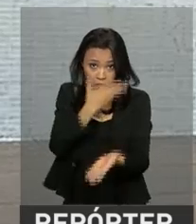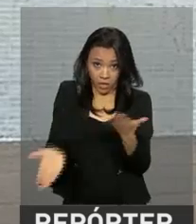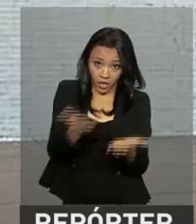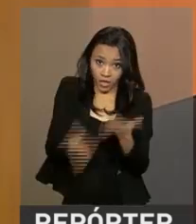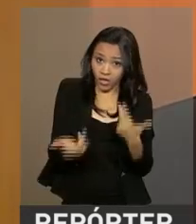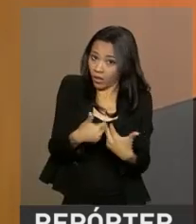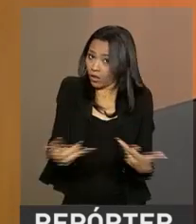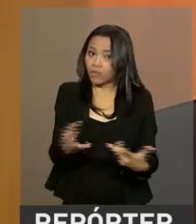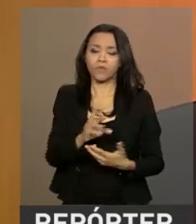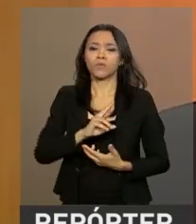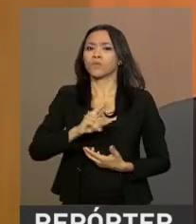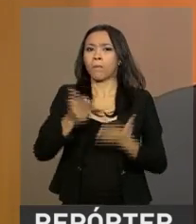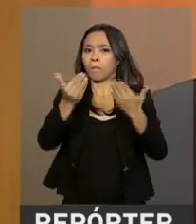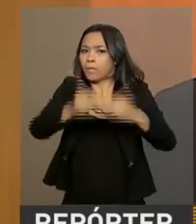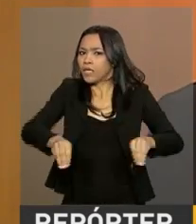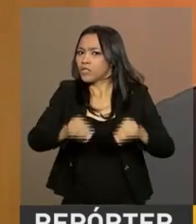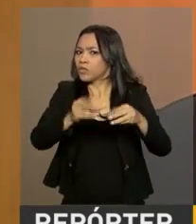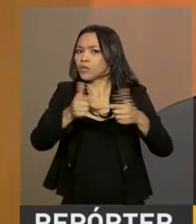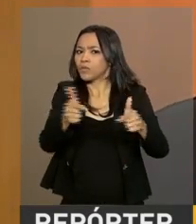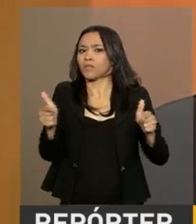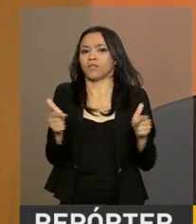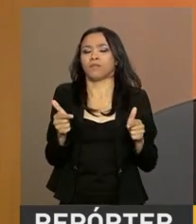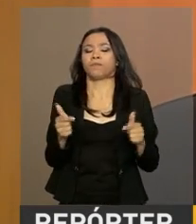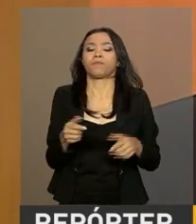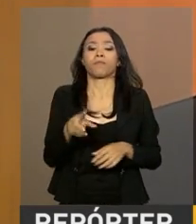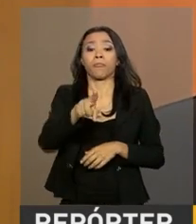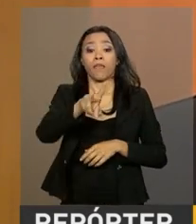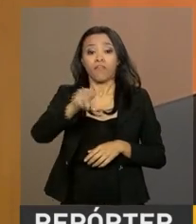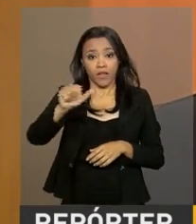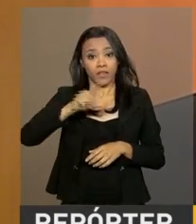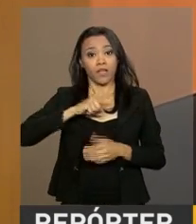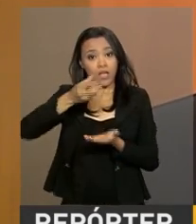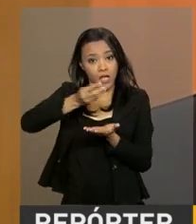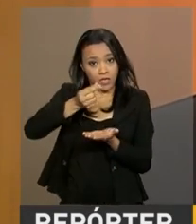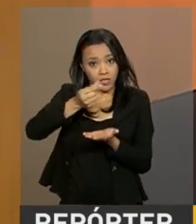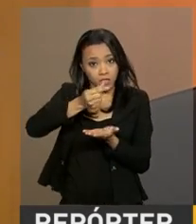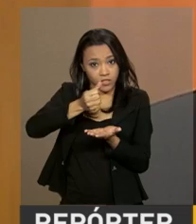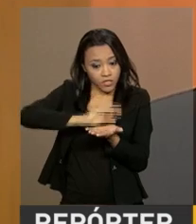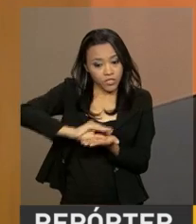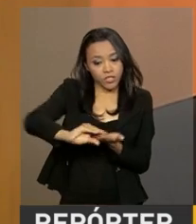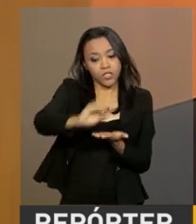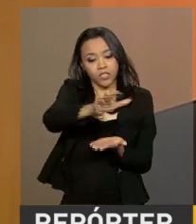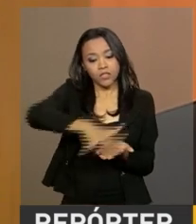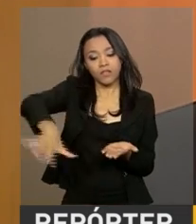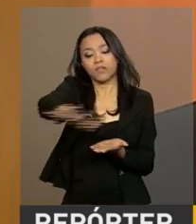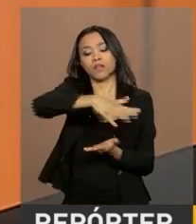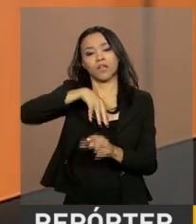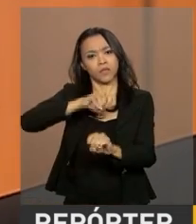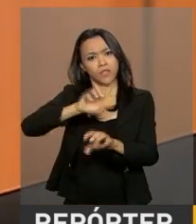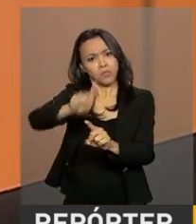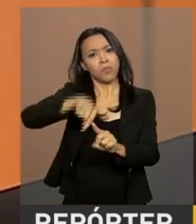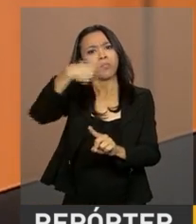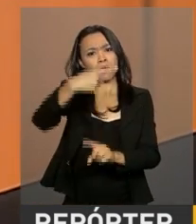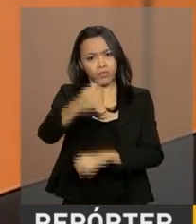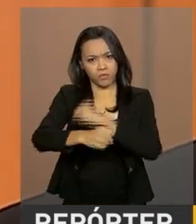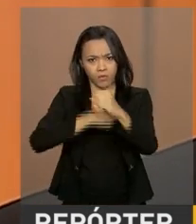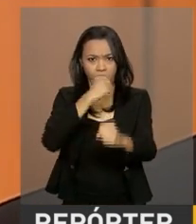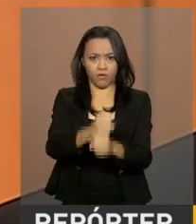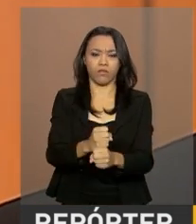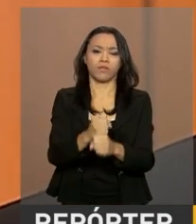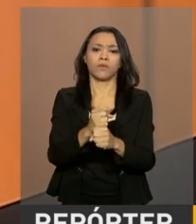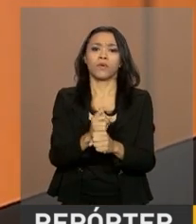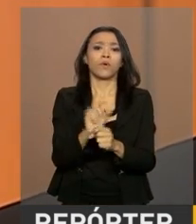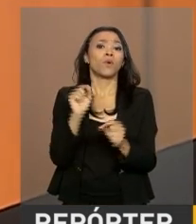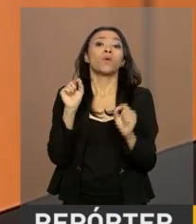prejuízos nós vamos ter ampliação de investimento para a área de educação inclusive no próximo ano o que acaba